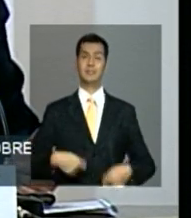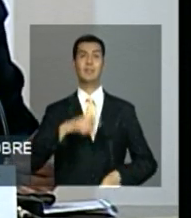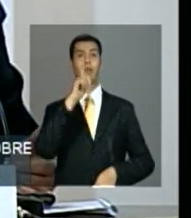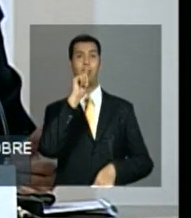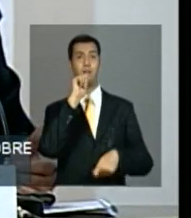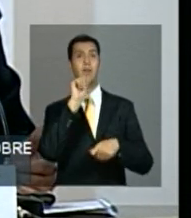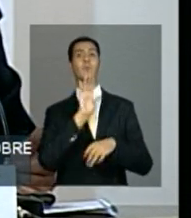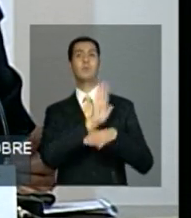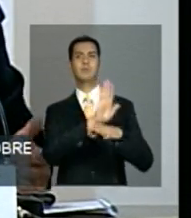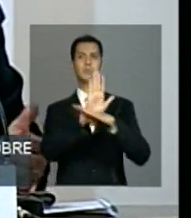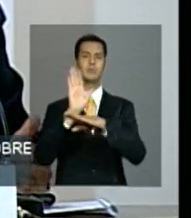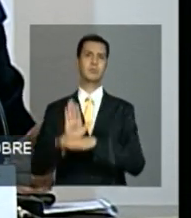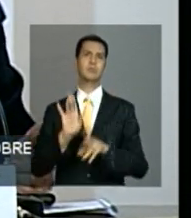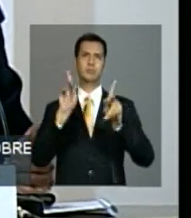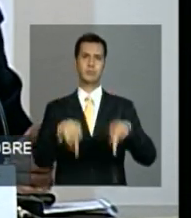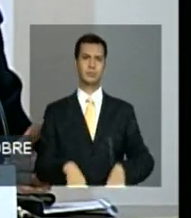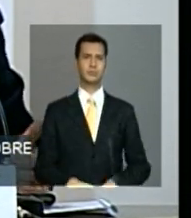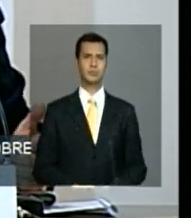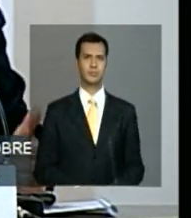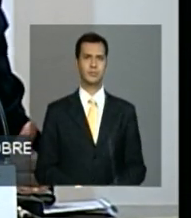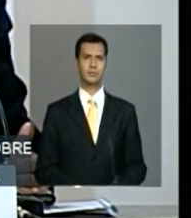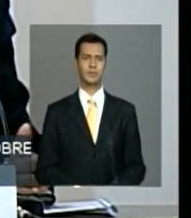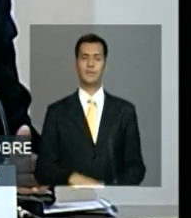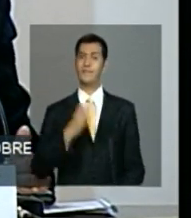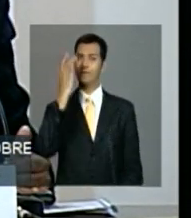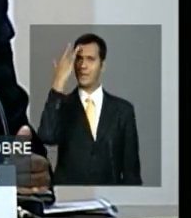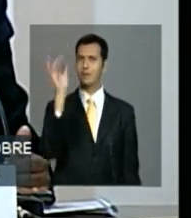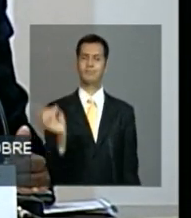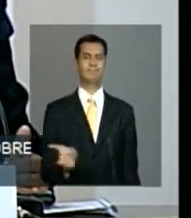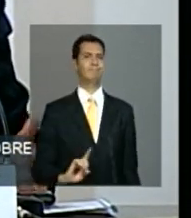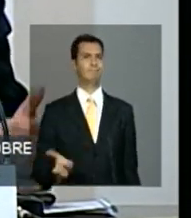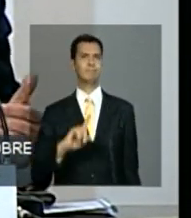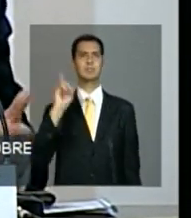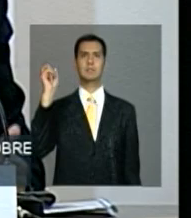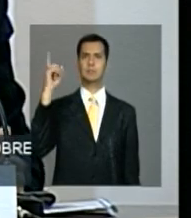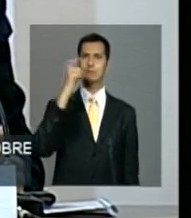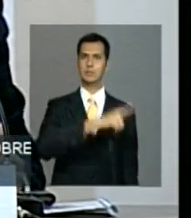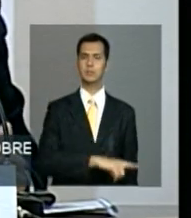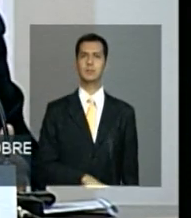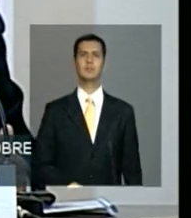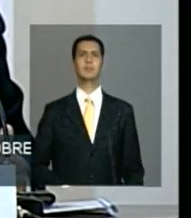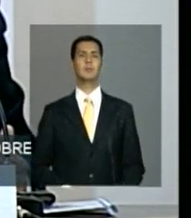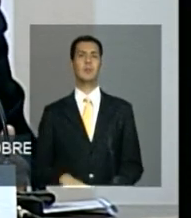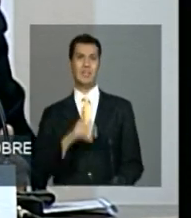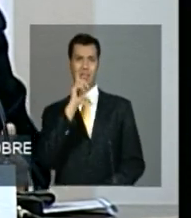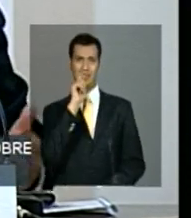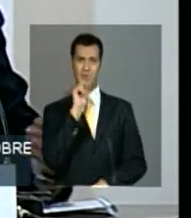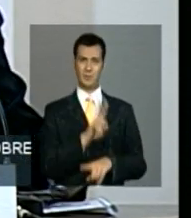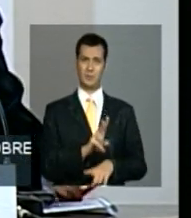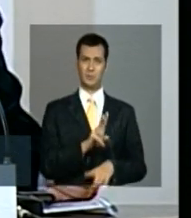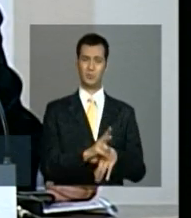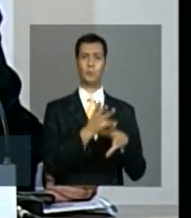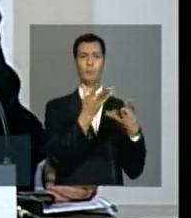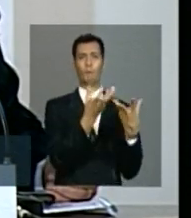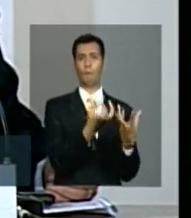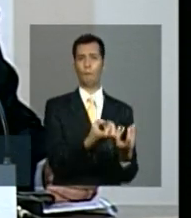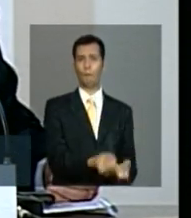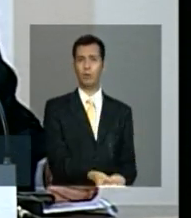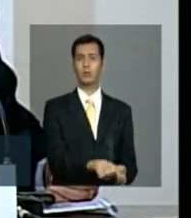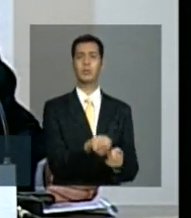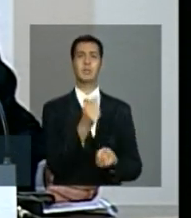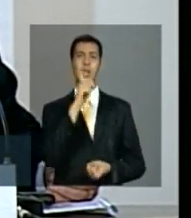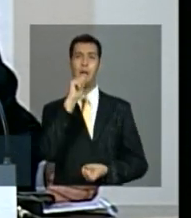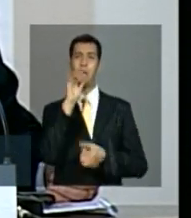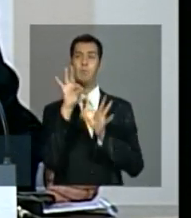para população não é fácil é complicado os reservatórios estão secando a água está cada vez